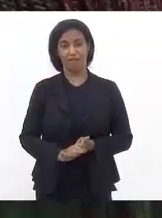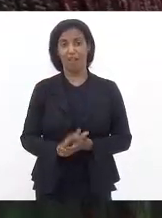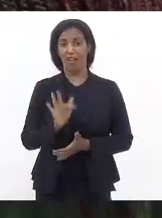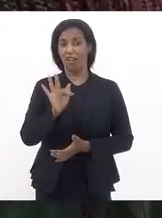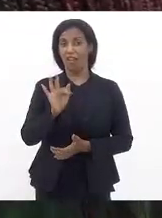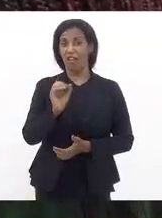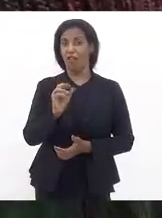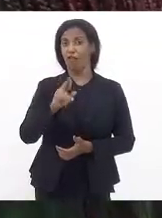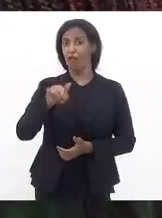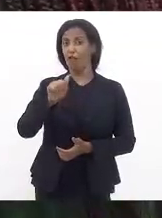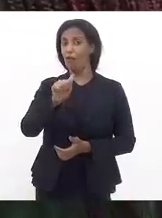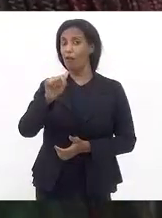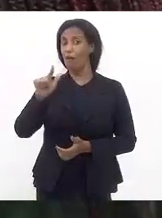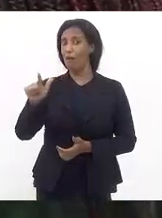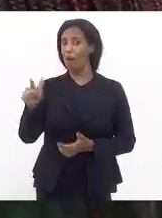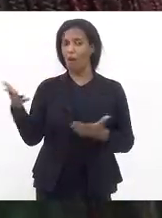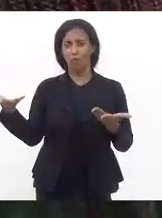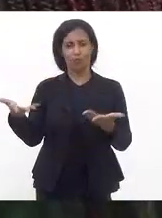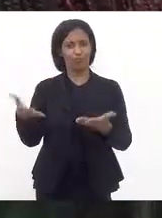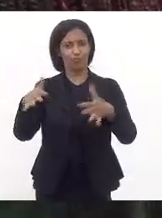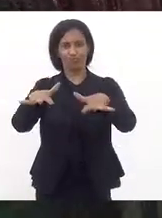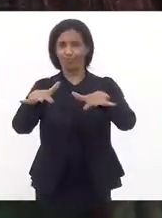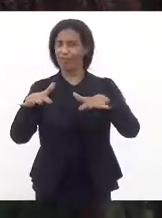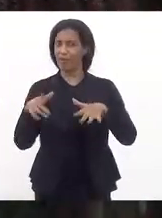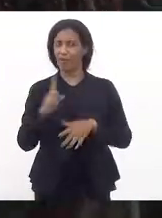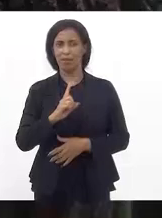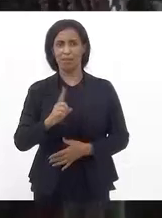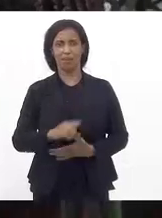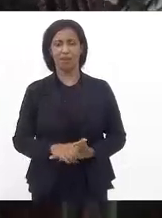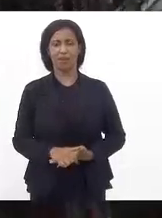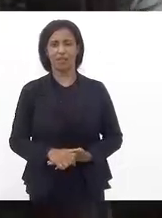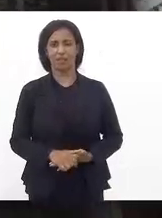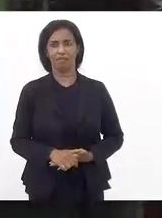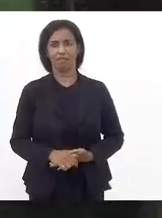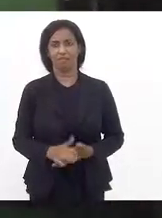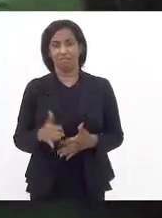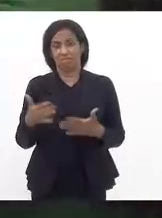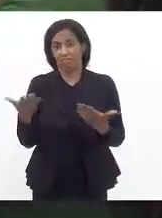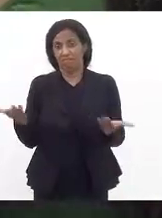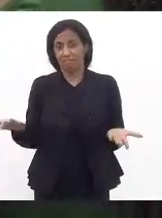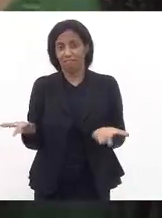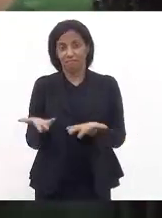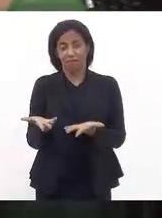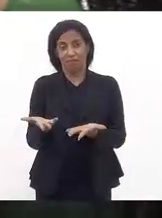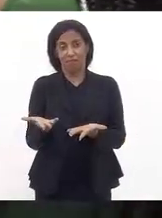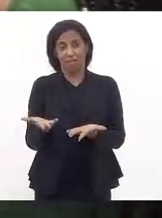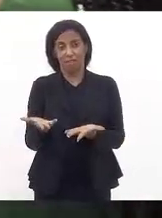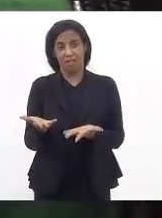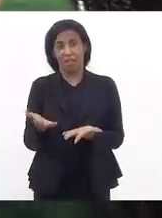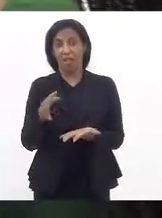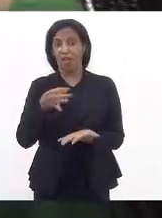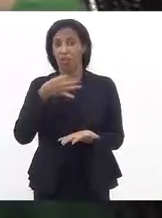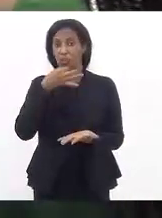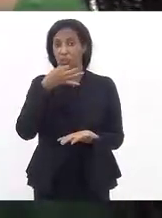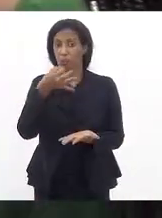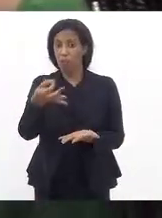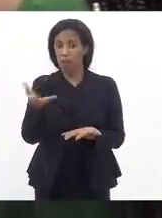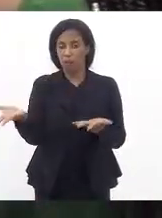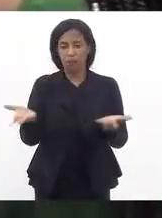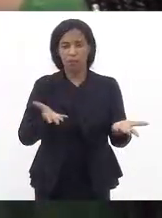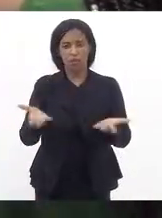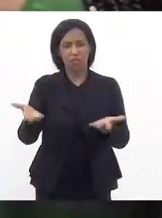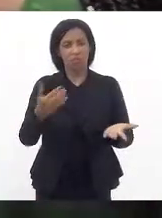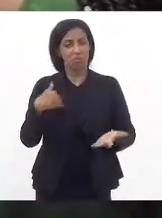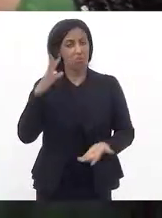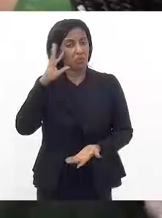formal não aqui em plenário mas é um apenas uma sugestão mediadora o